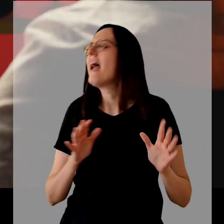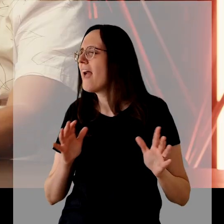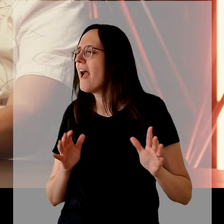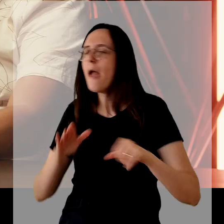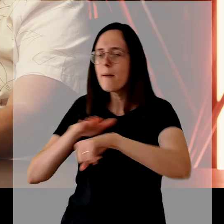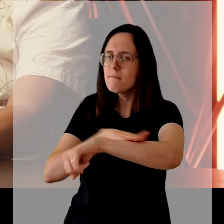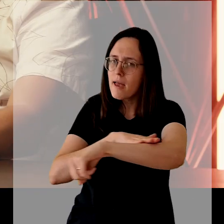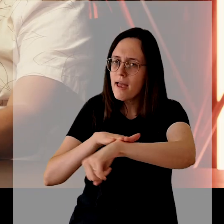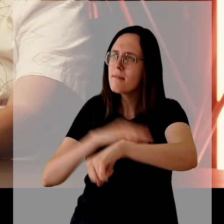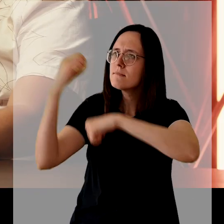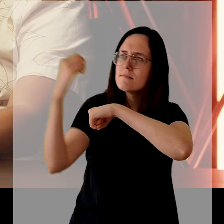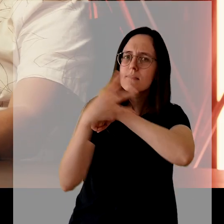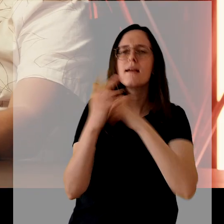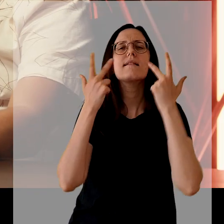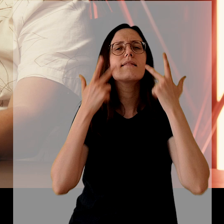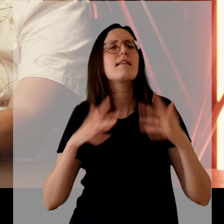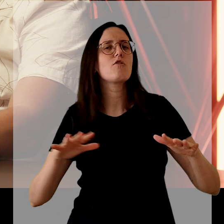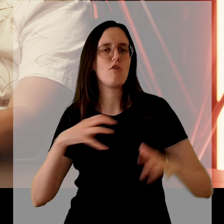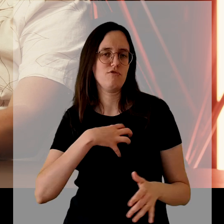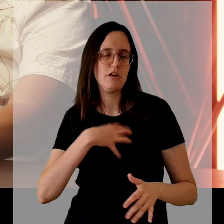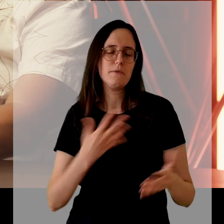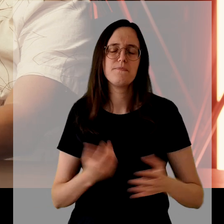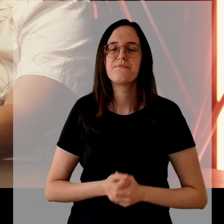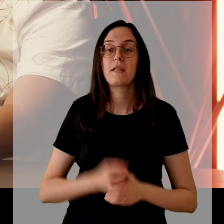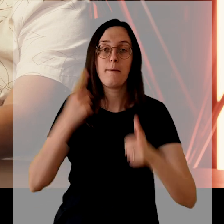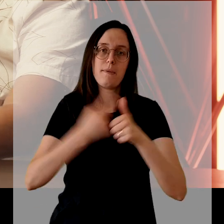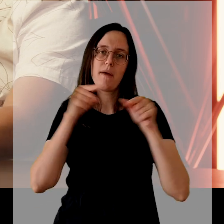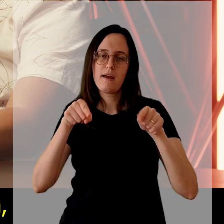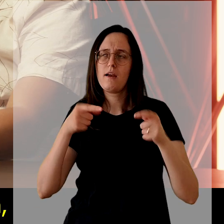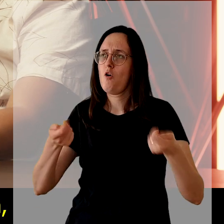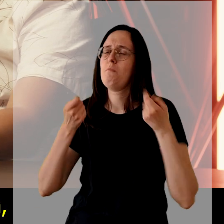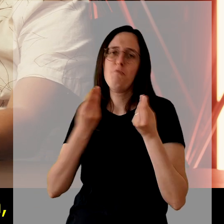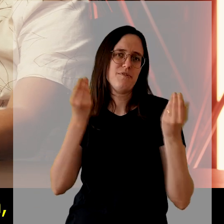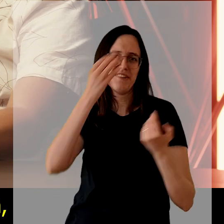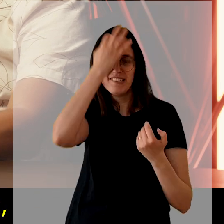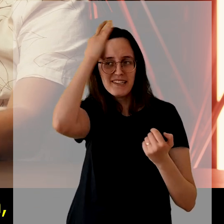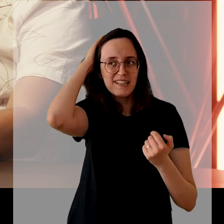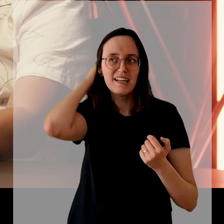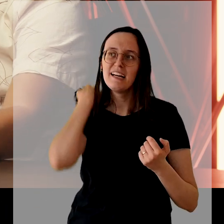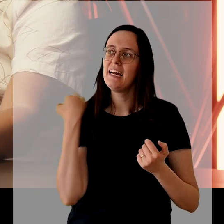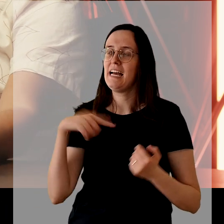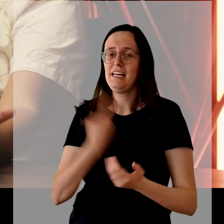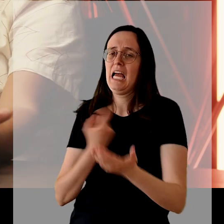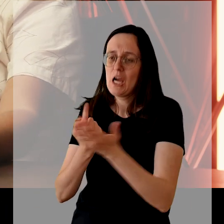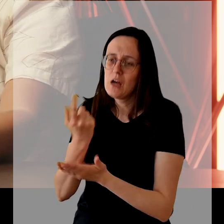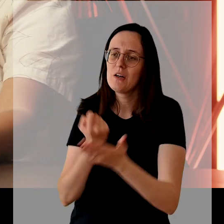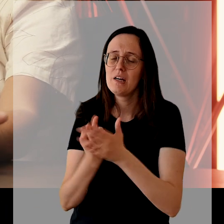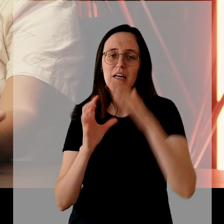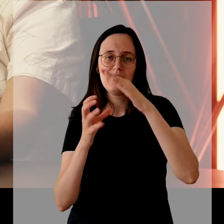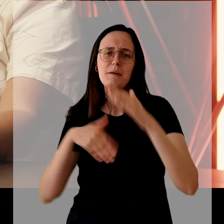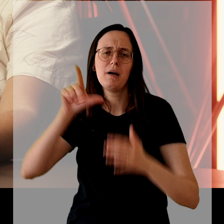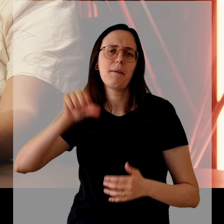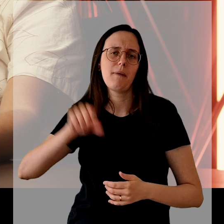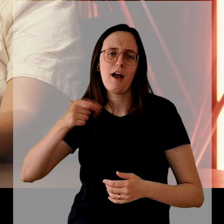ter os tons de pele, sobretudo, mais naturais no negócio. Então, primeira coisa que economizou horrores, porque assim, a gente teve que comprar lâmpada.